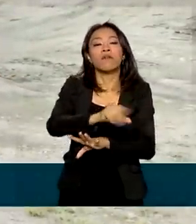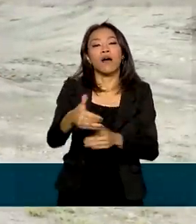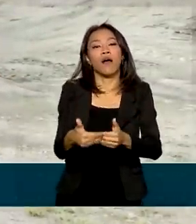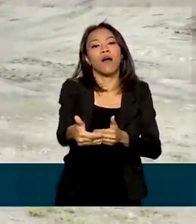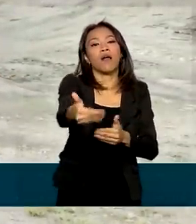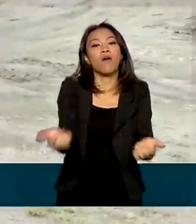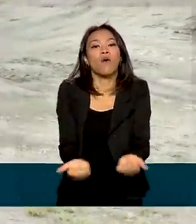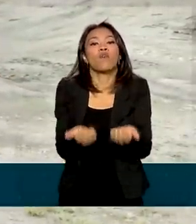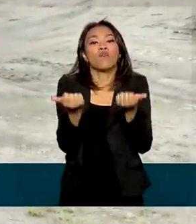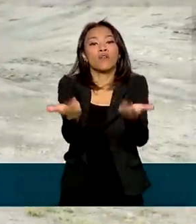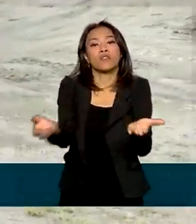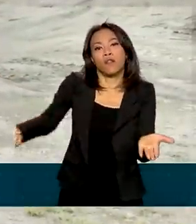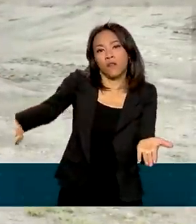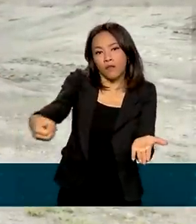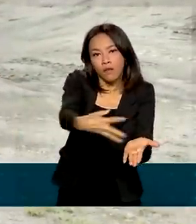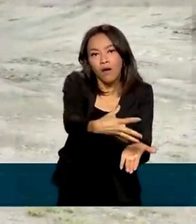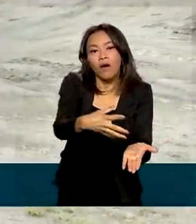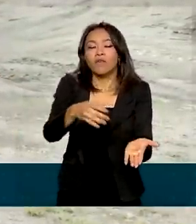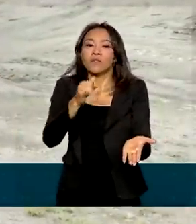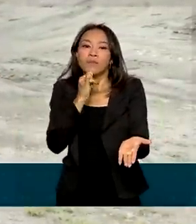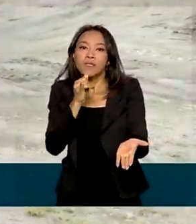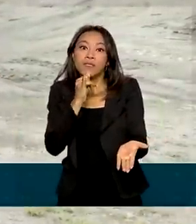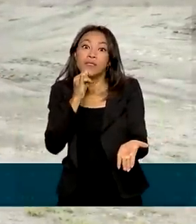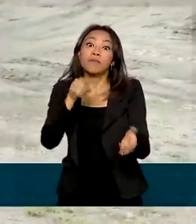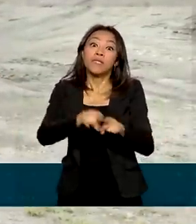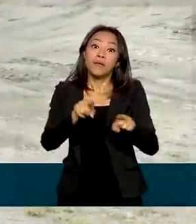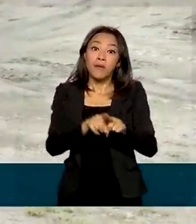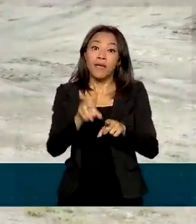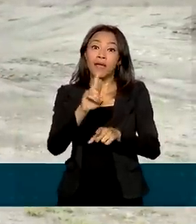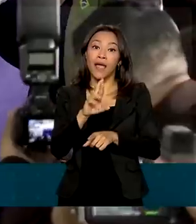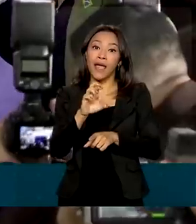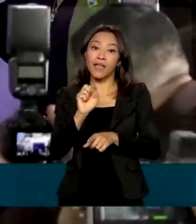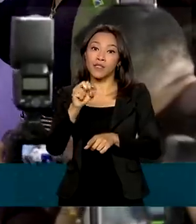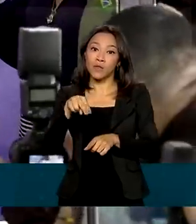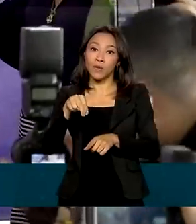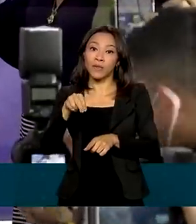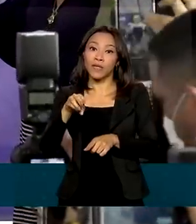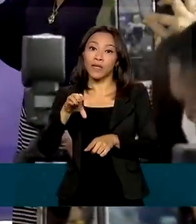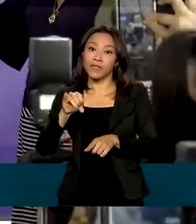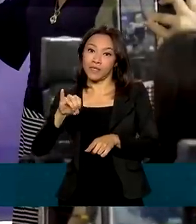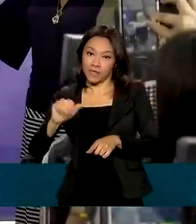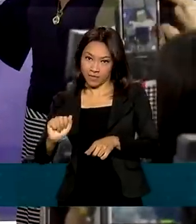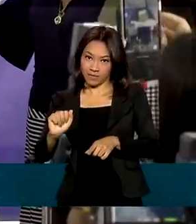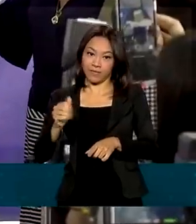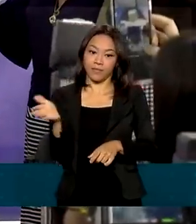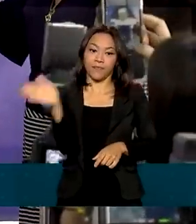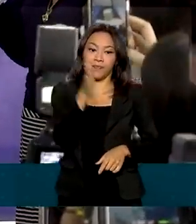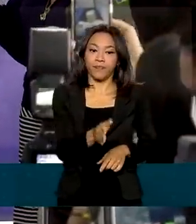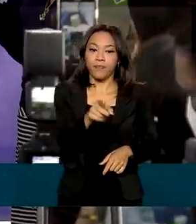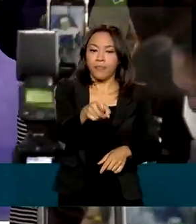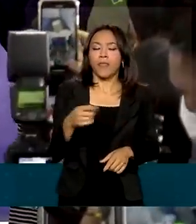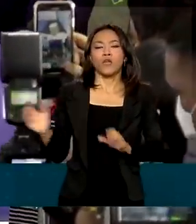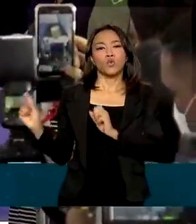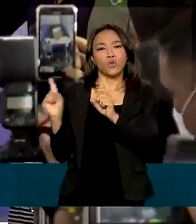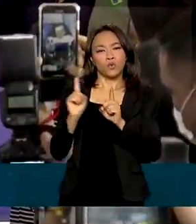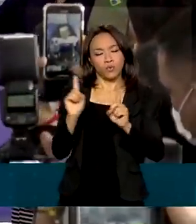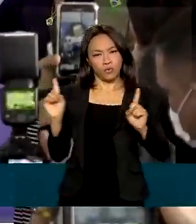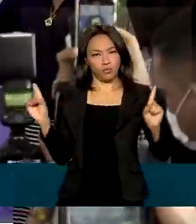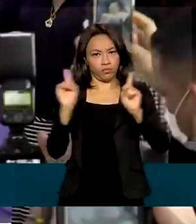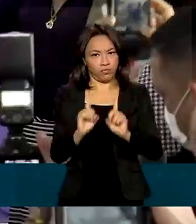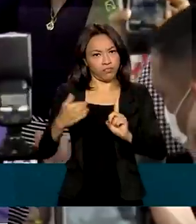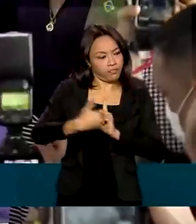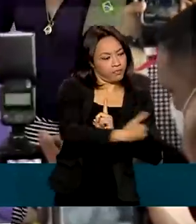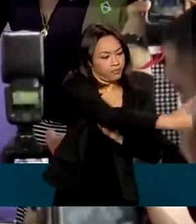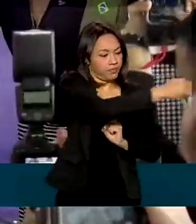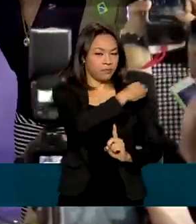oferecer novos procedimentos como ressonância magnética. Acompanhado de ministros, o presidente Jair Bolsonaro participou